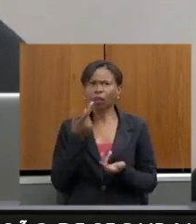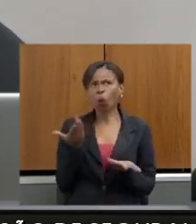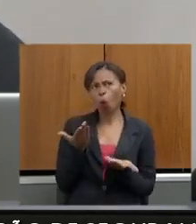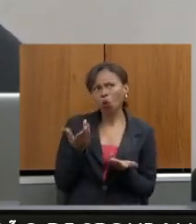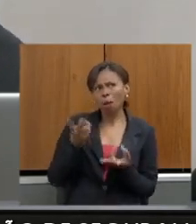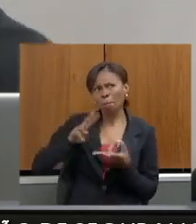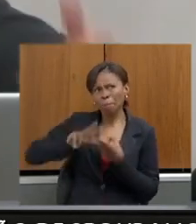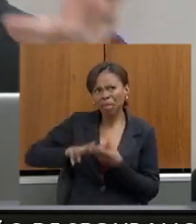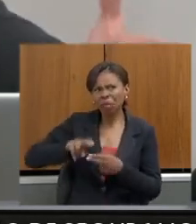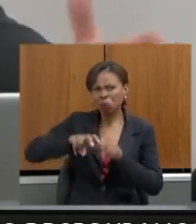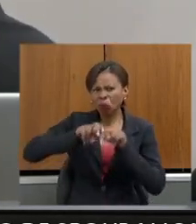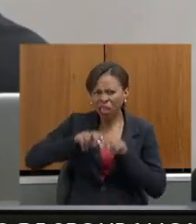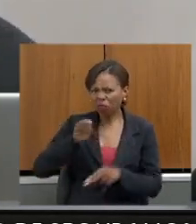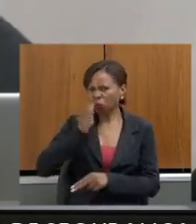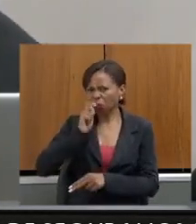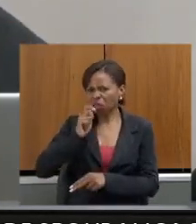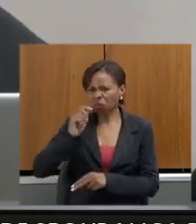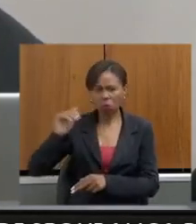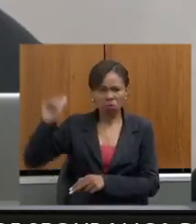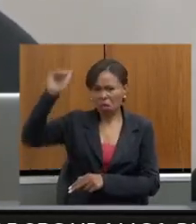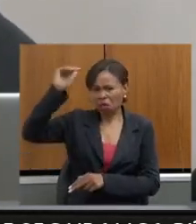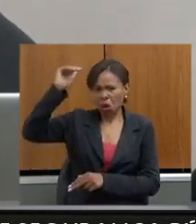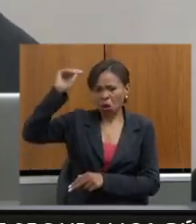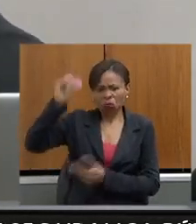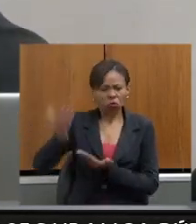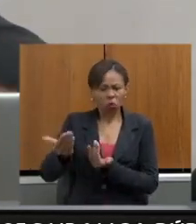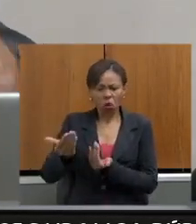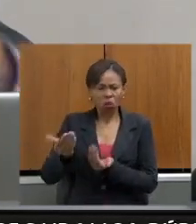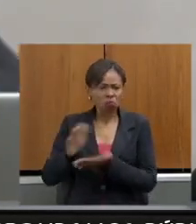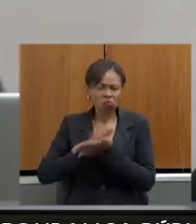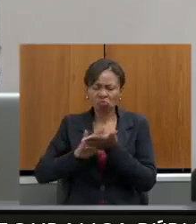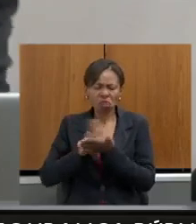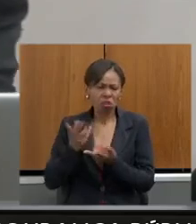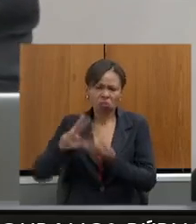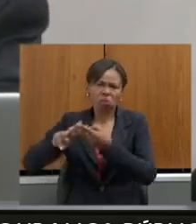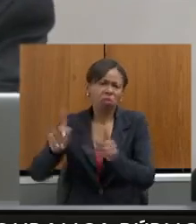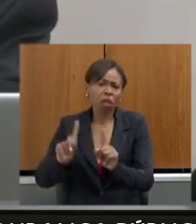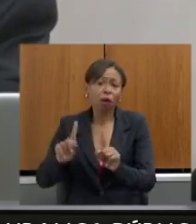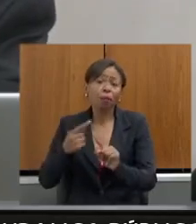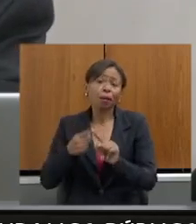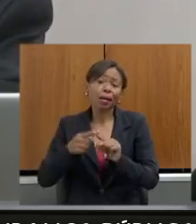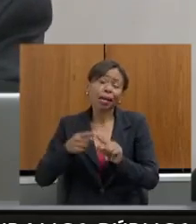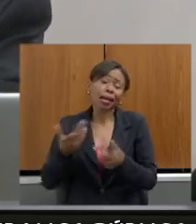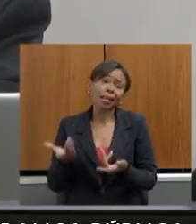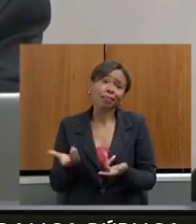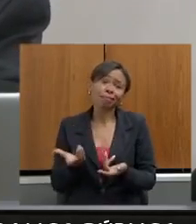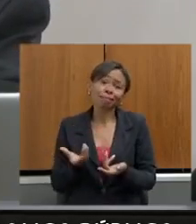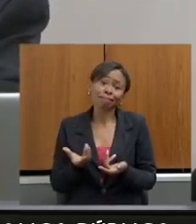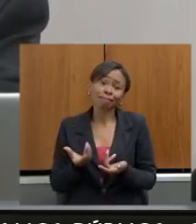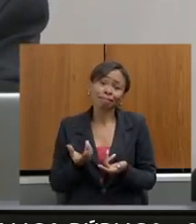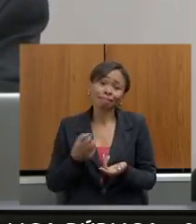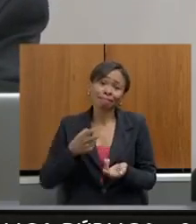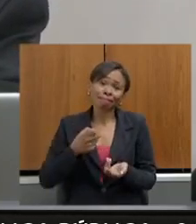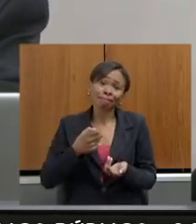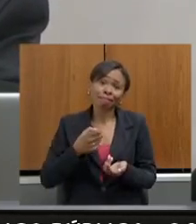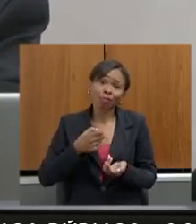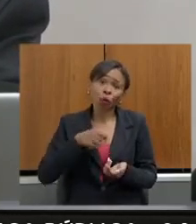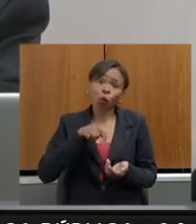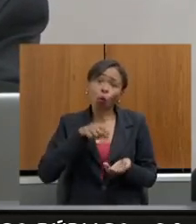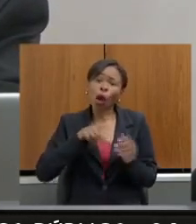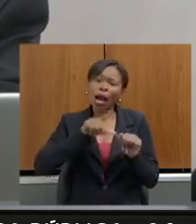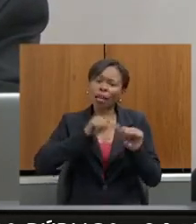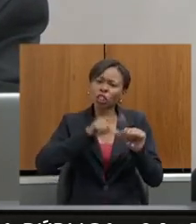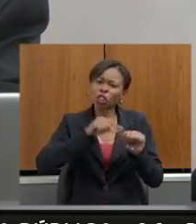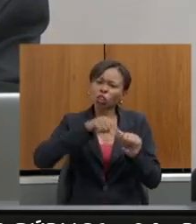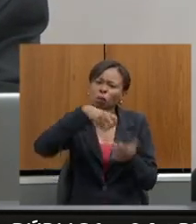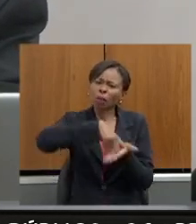vai preso cada um baseado nem o maior porque nós ficamos um tipo penal em branco é essa gata o tipo E lembrando